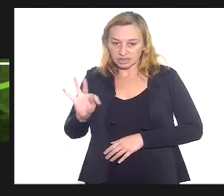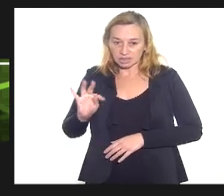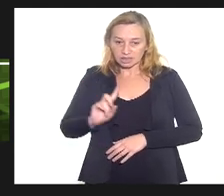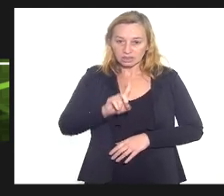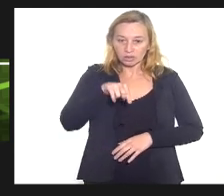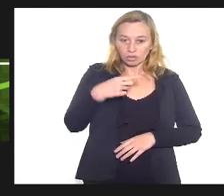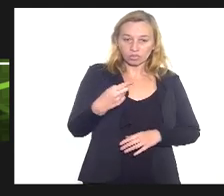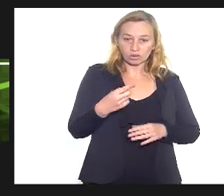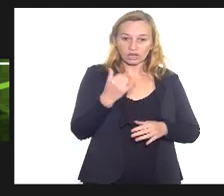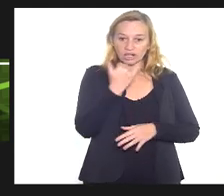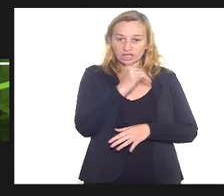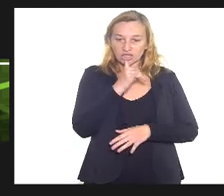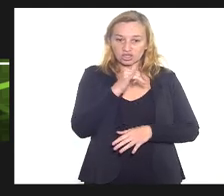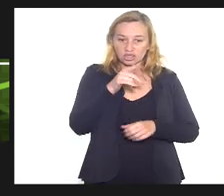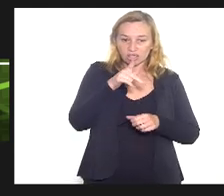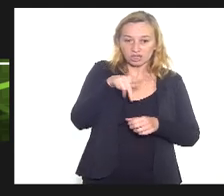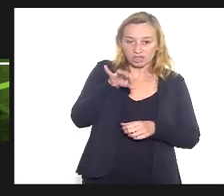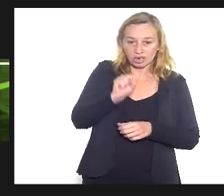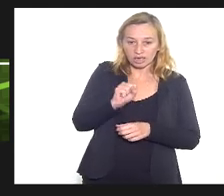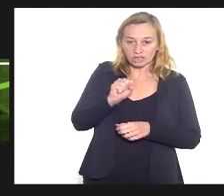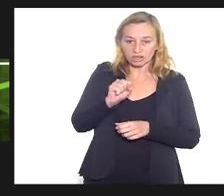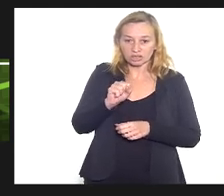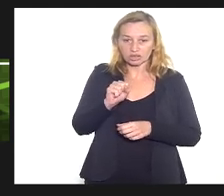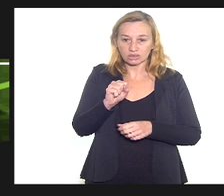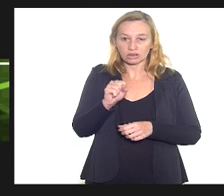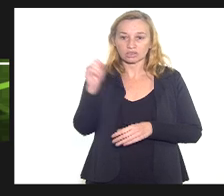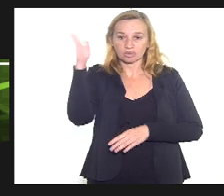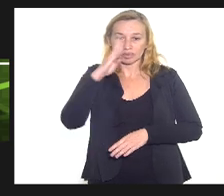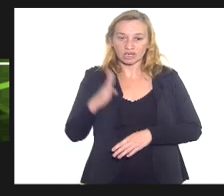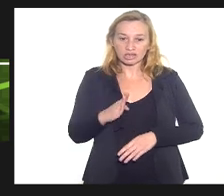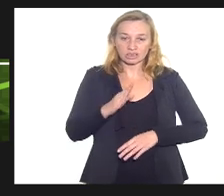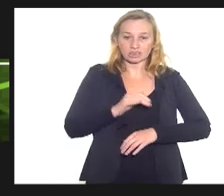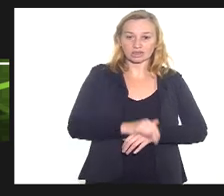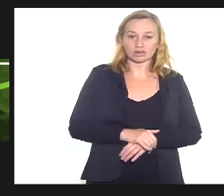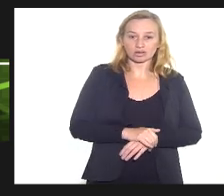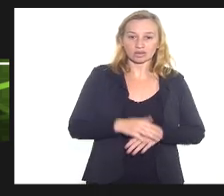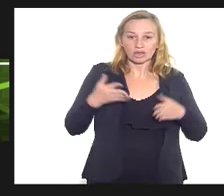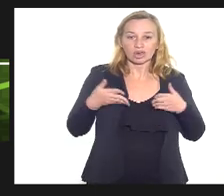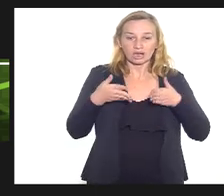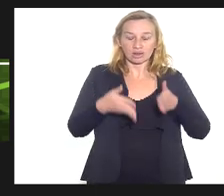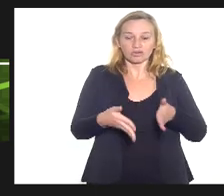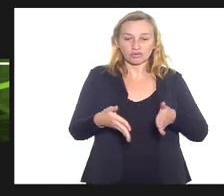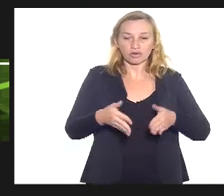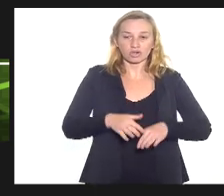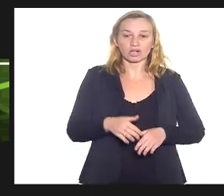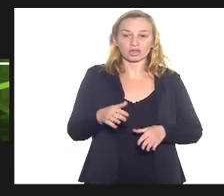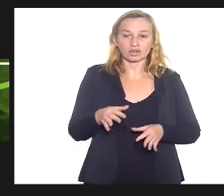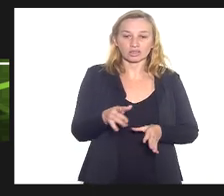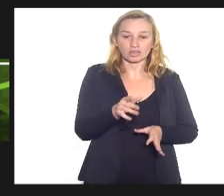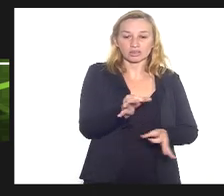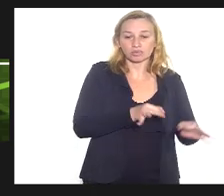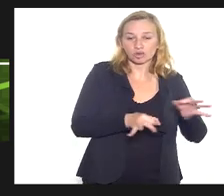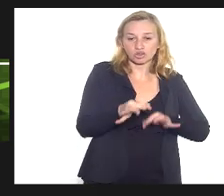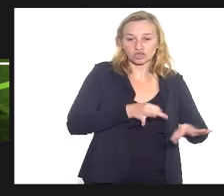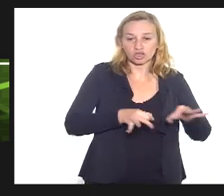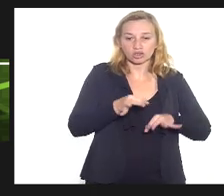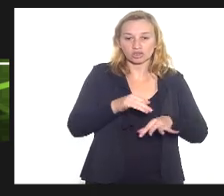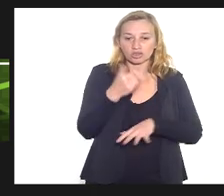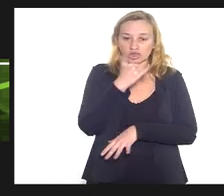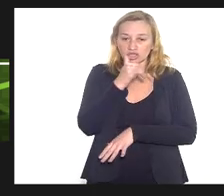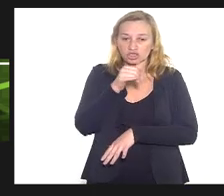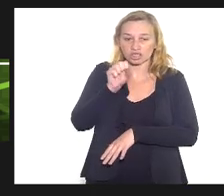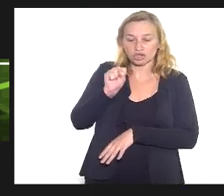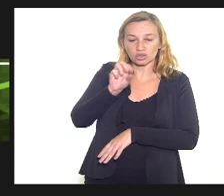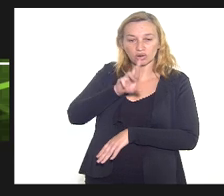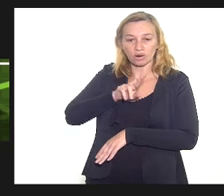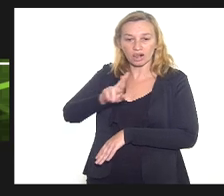Energia, Gás e Eletricidade Brasil. A Total Energia Brasil, ela foca em projetos de energia solar